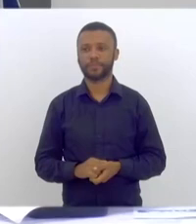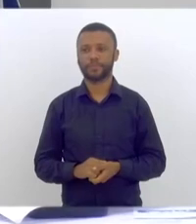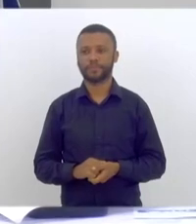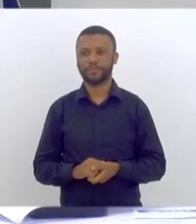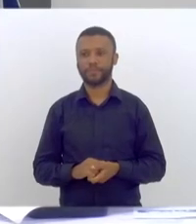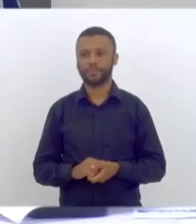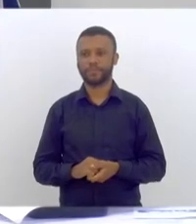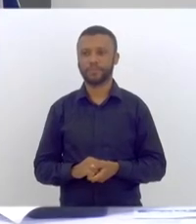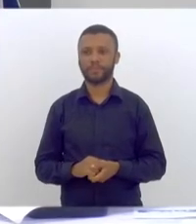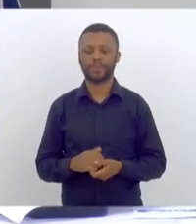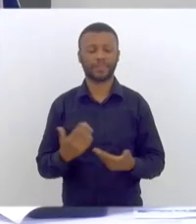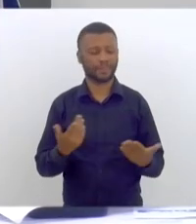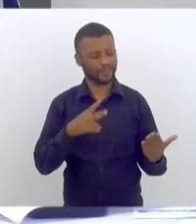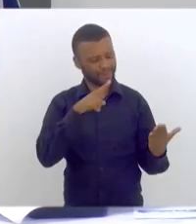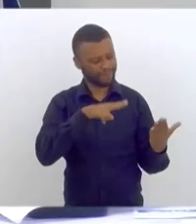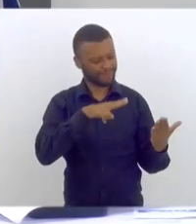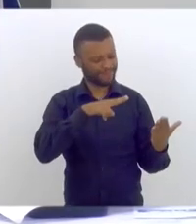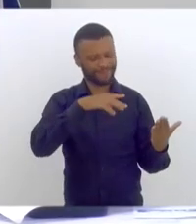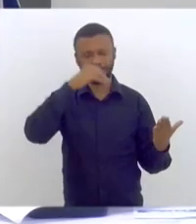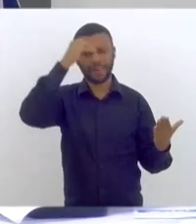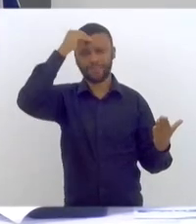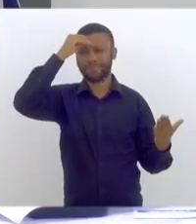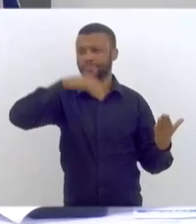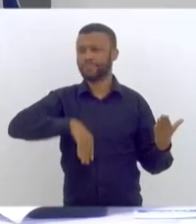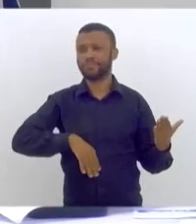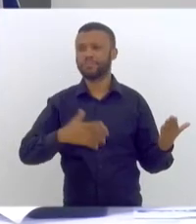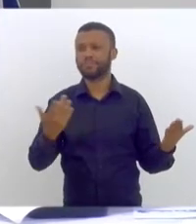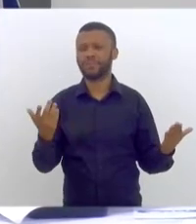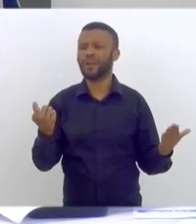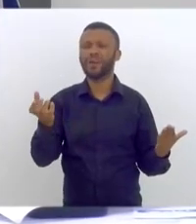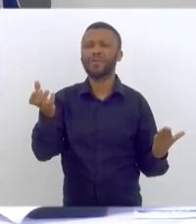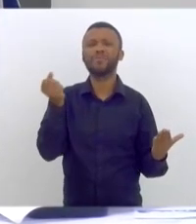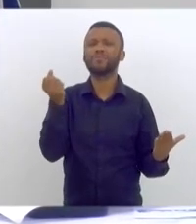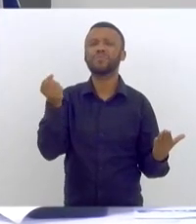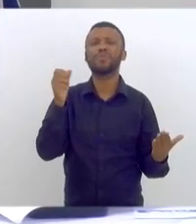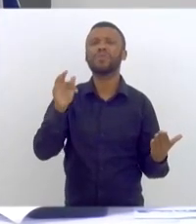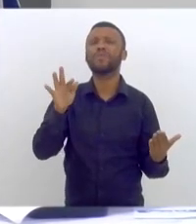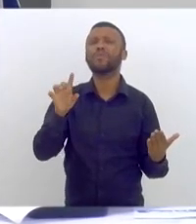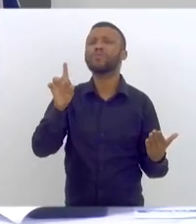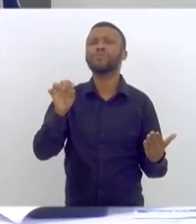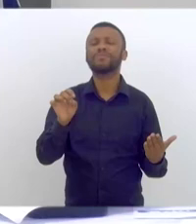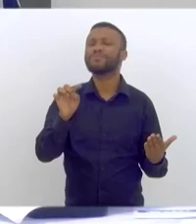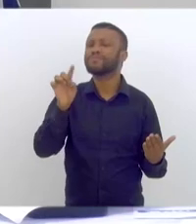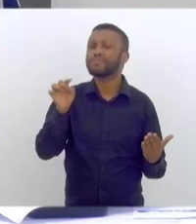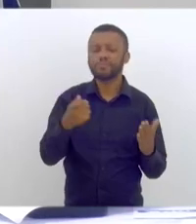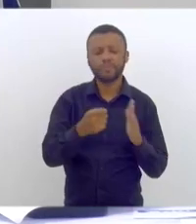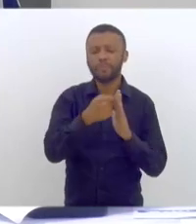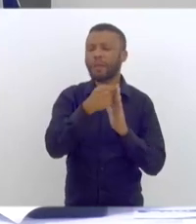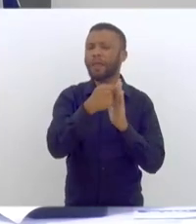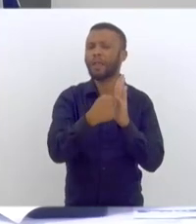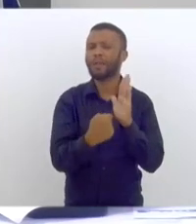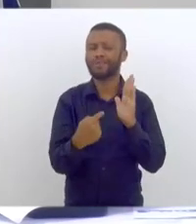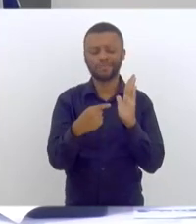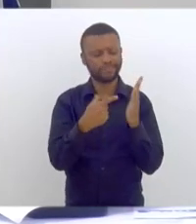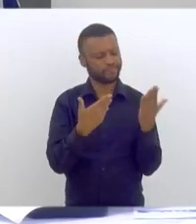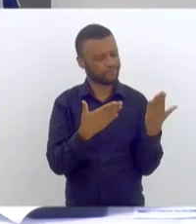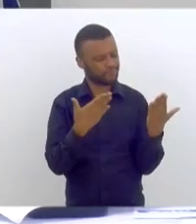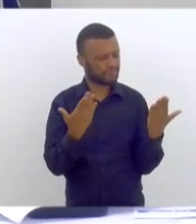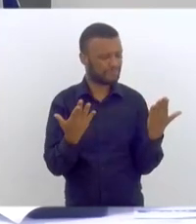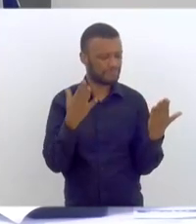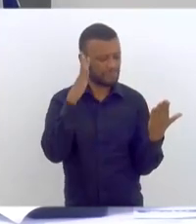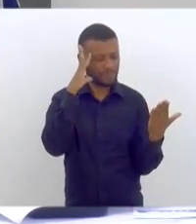a chora ia desistir porque que fundo é esse daqui do texto que fundo é